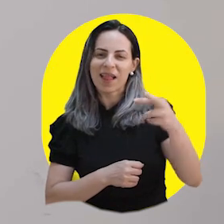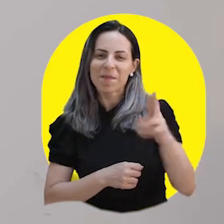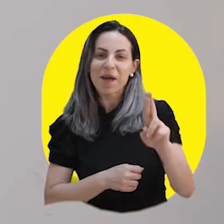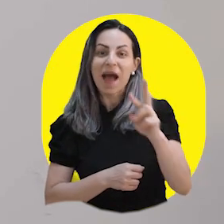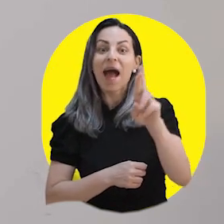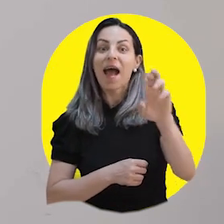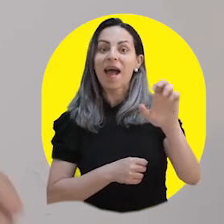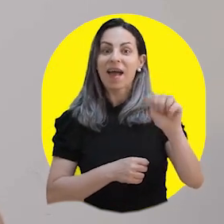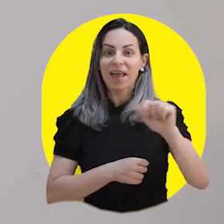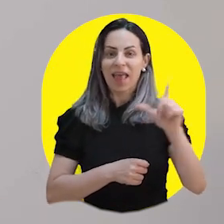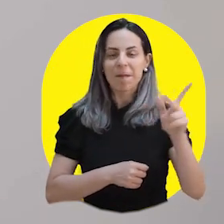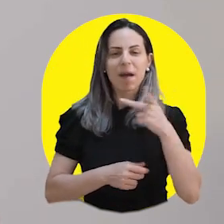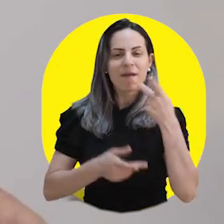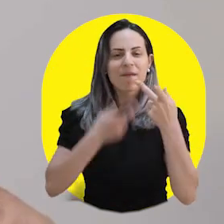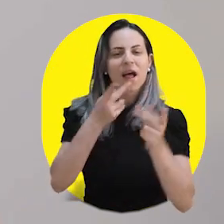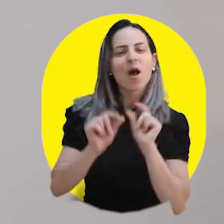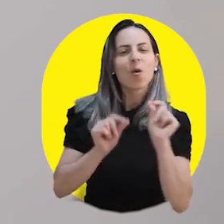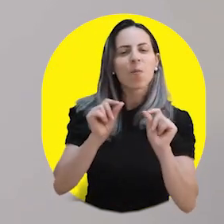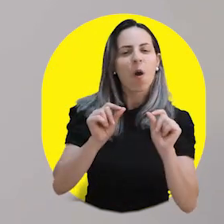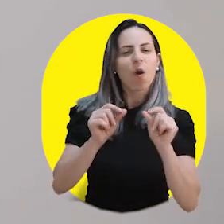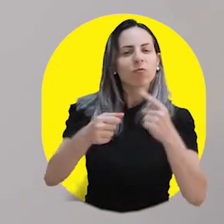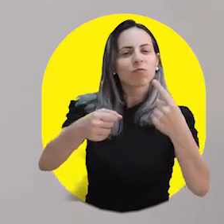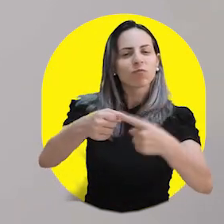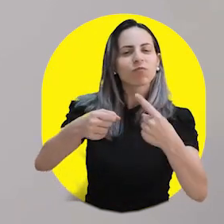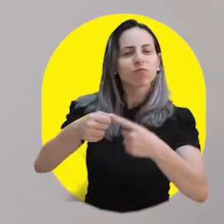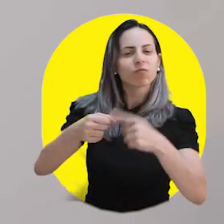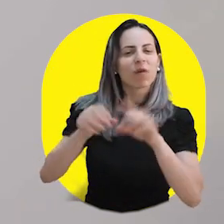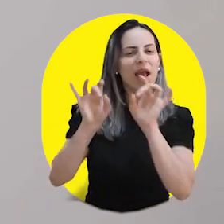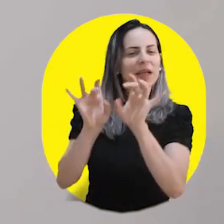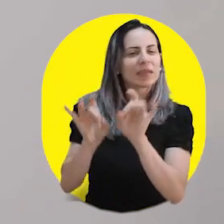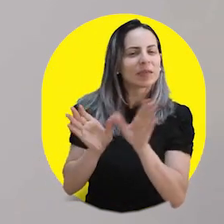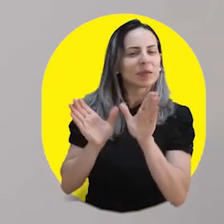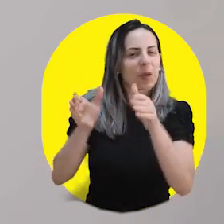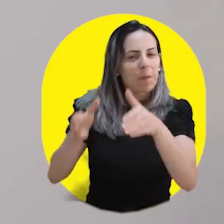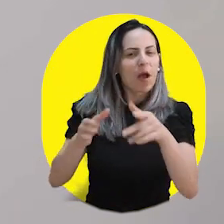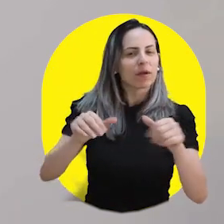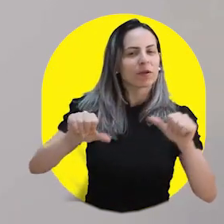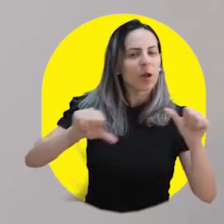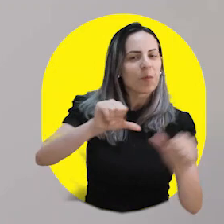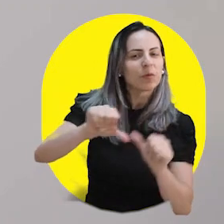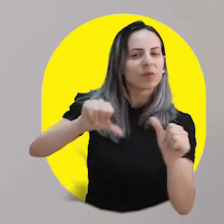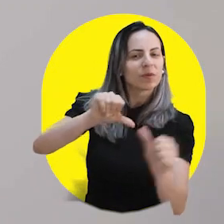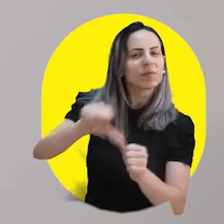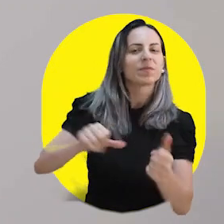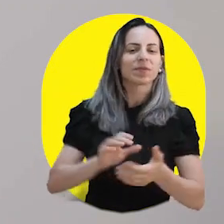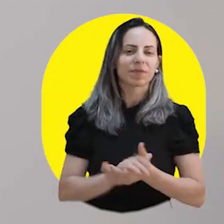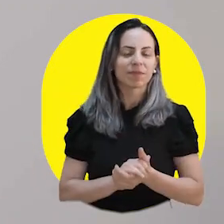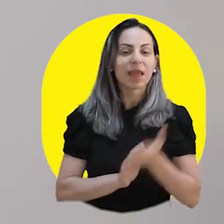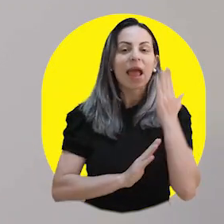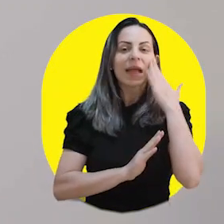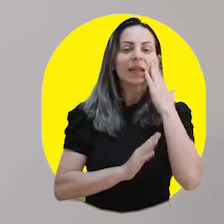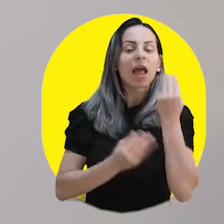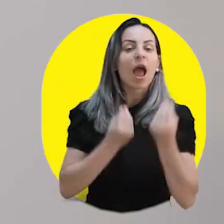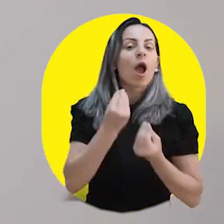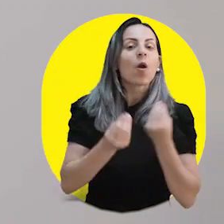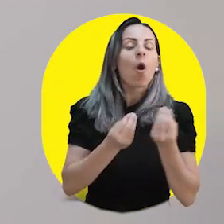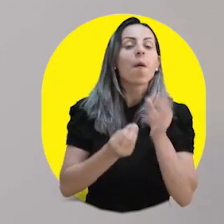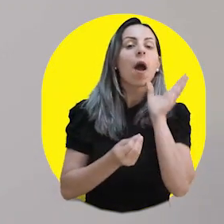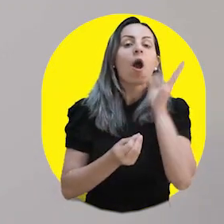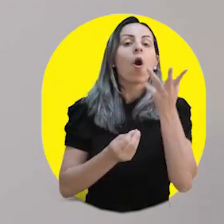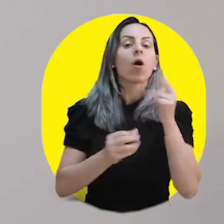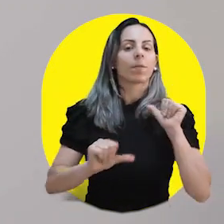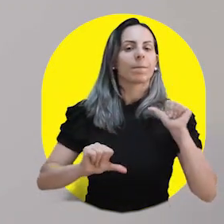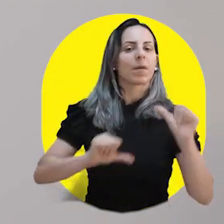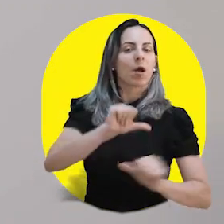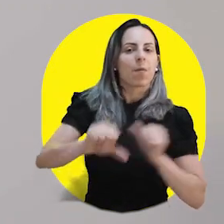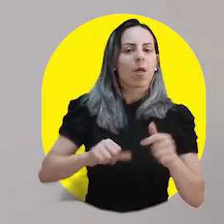com as pessoas para elas falarem um pouco da transformação daquela região, especificamente do seu bairro, e entender essa